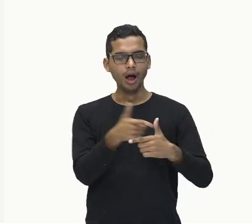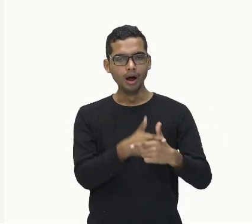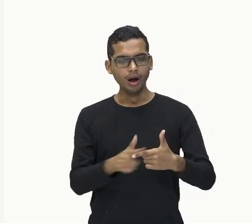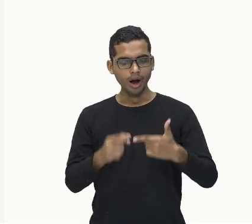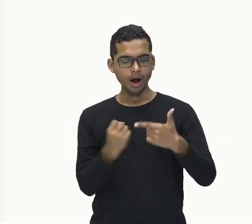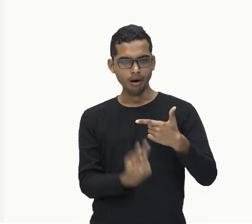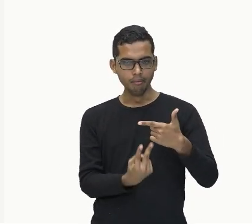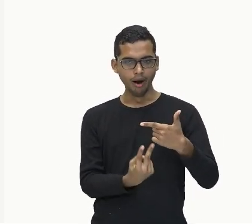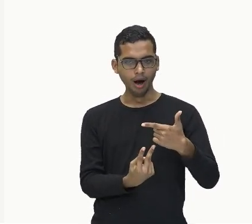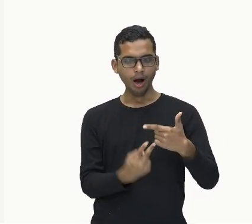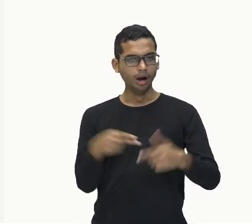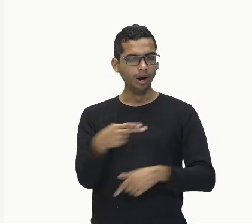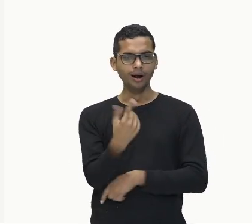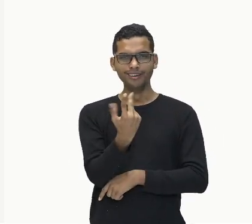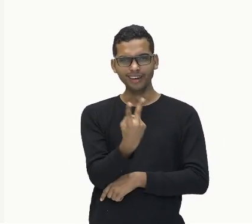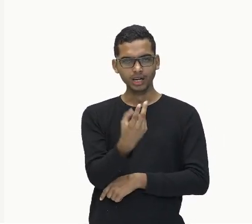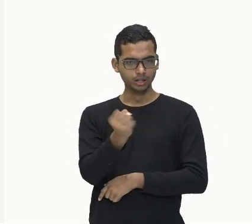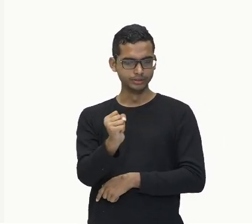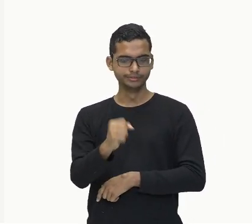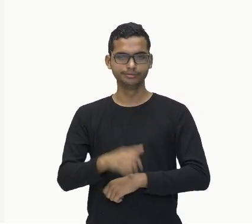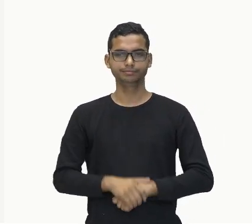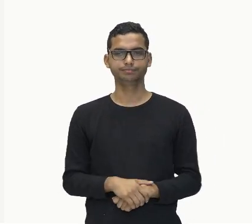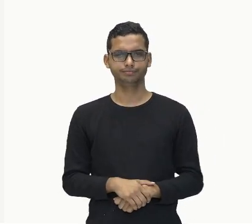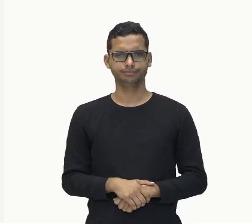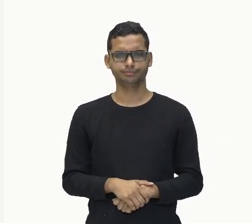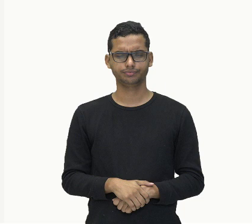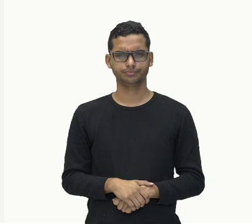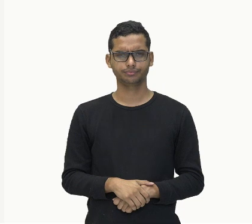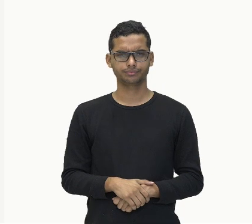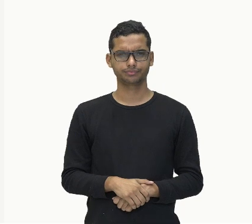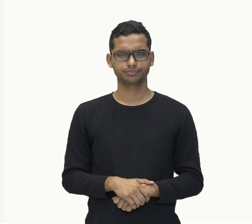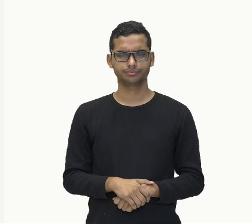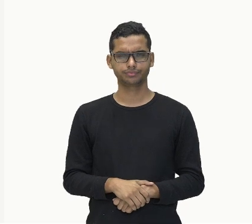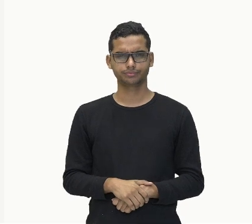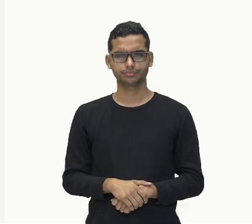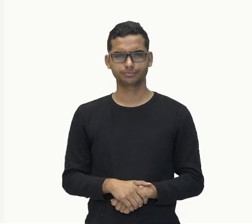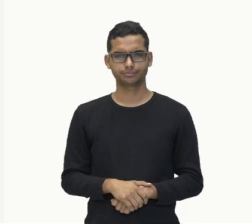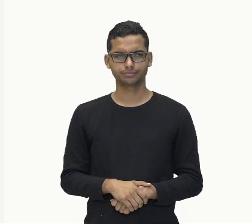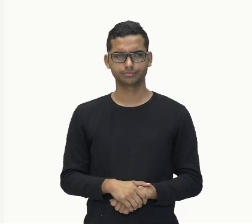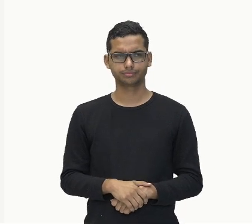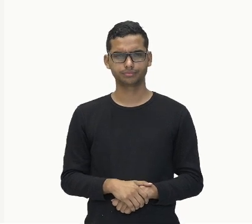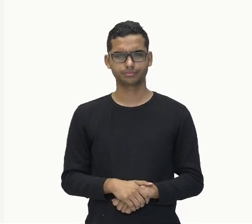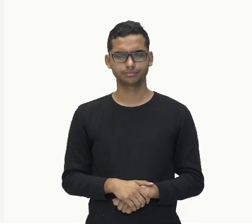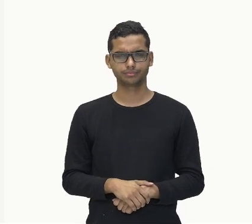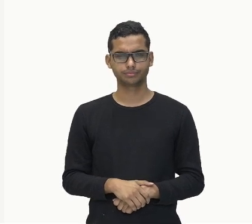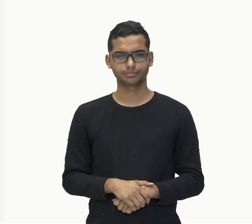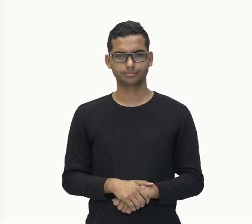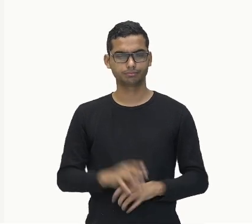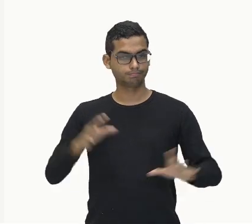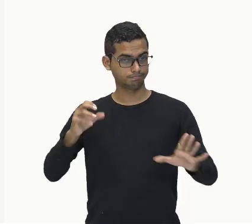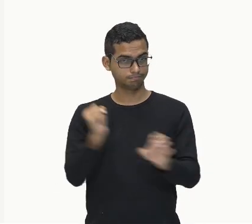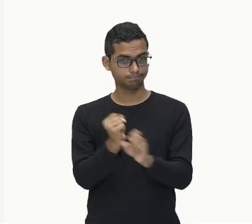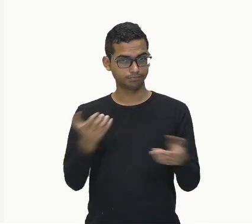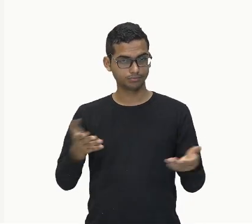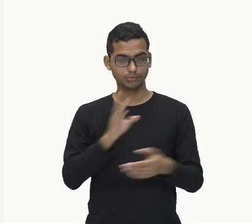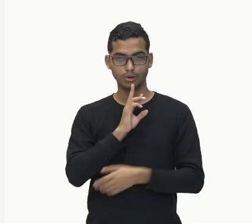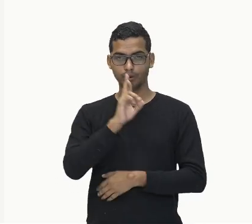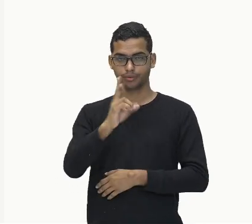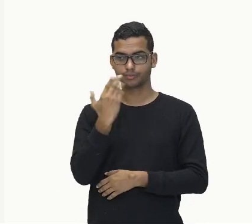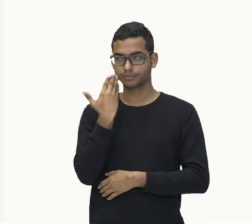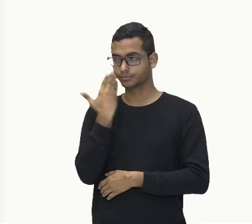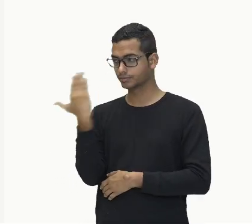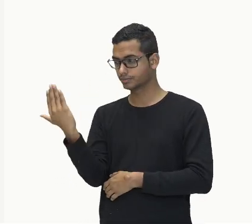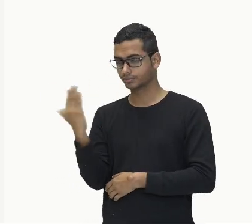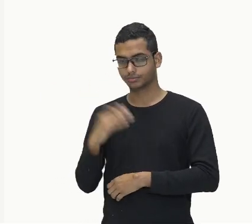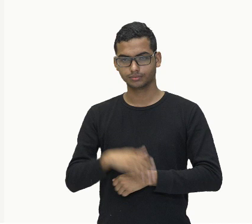né? O 2 fatorial é 2 vezes 1, dá 2. Tudo isso é igual a 128. E o que a gente vai fazer agora? Perdão, tudo isso é